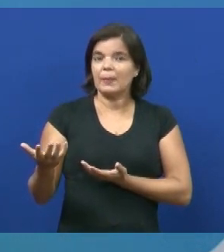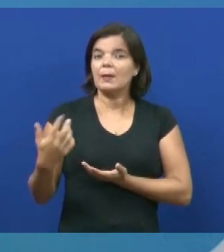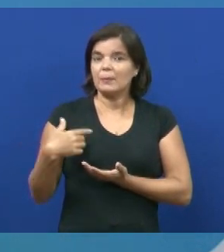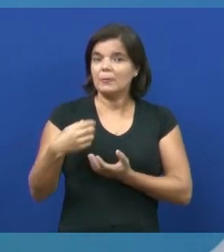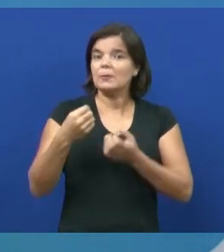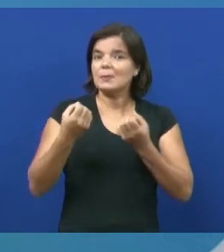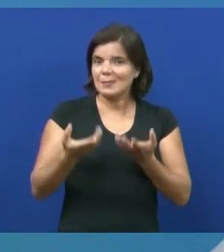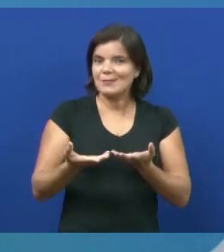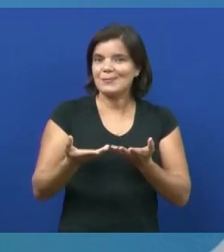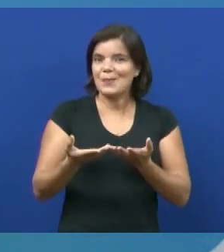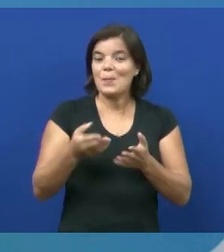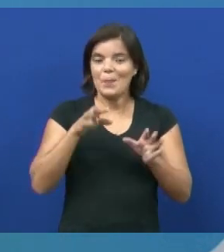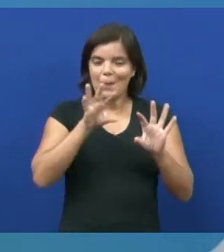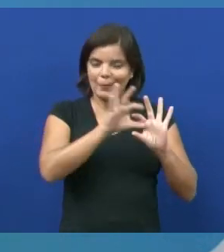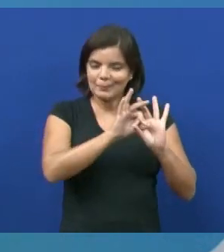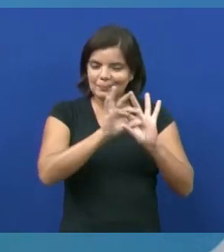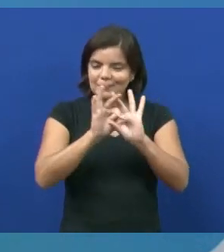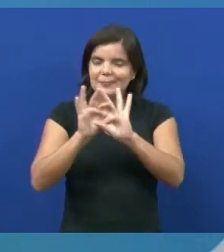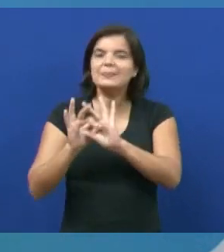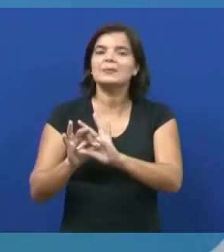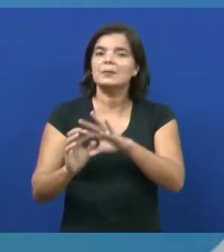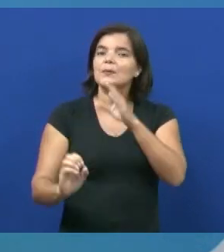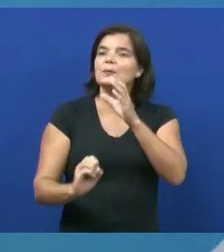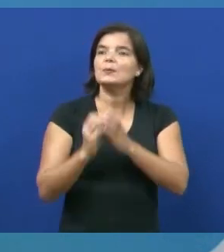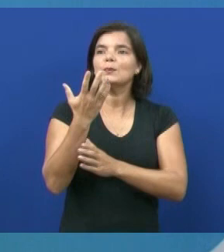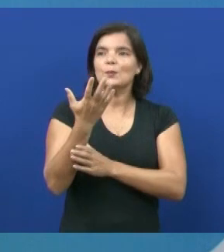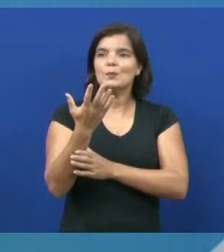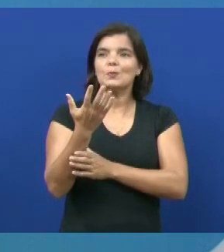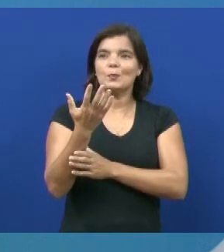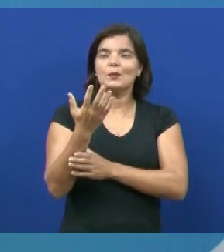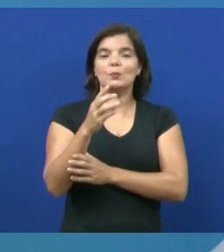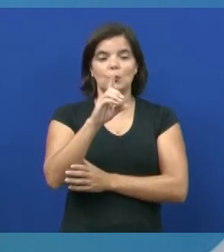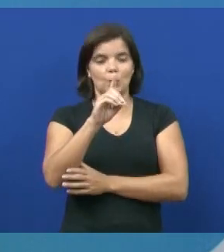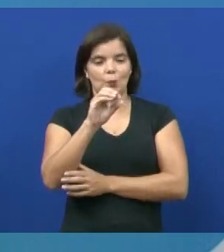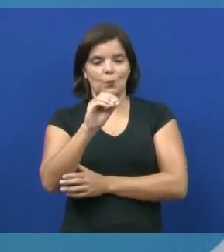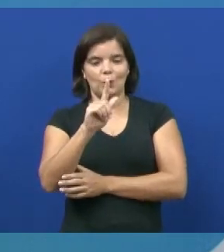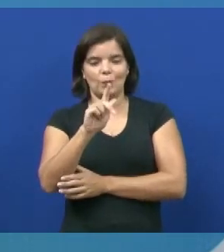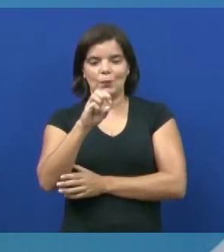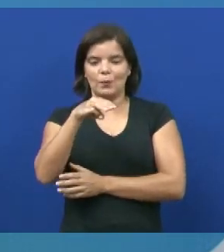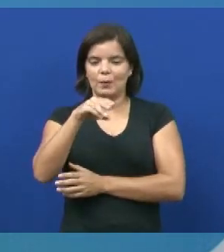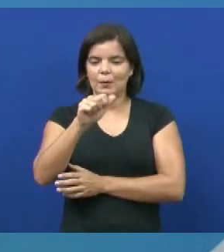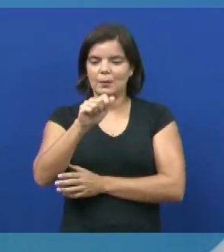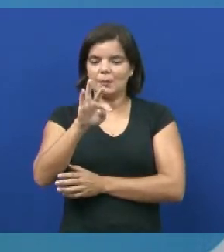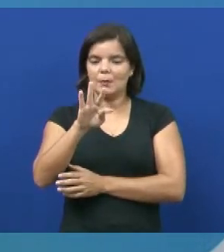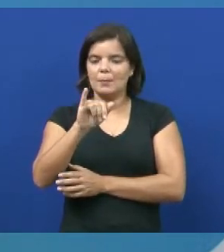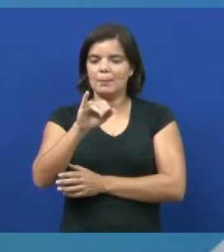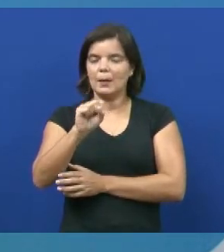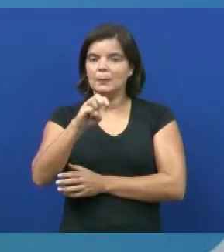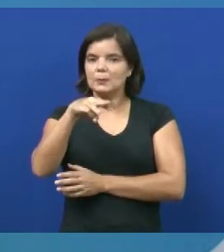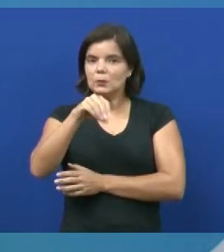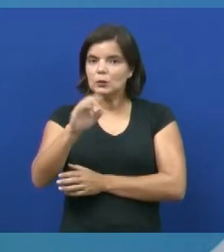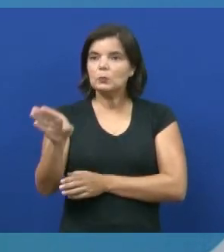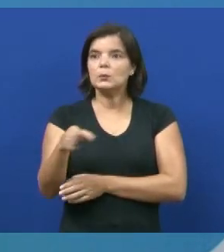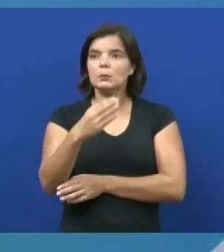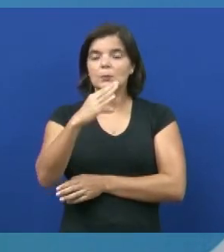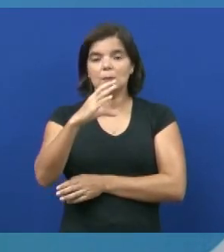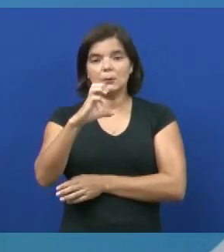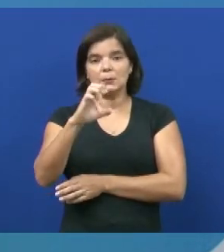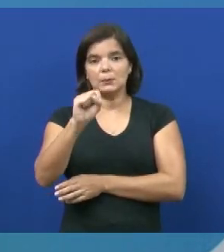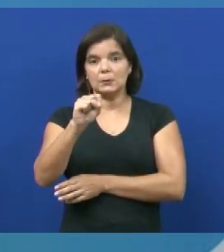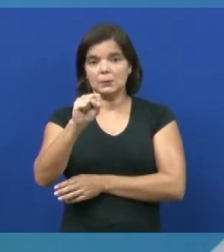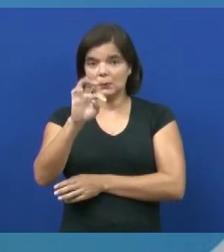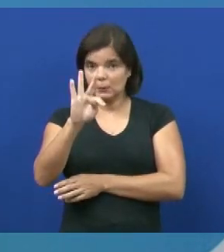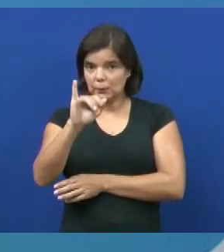Foi diante desse contexto que surgiram o dogmatismo e o ceticismo. Tá?